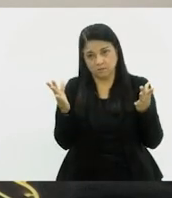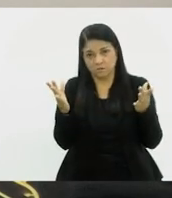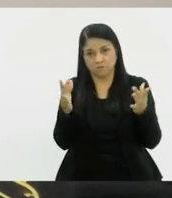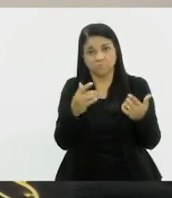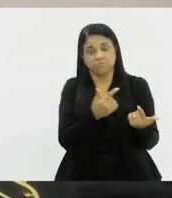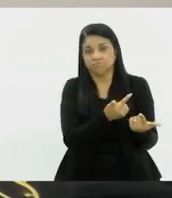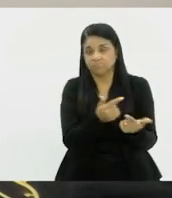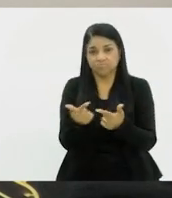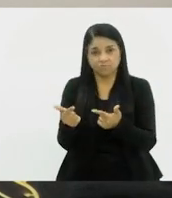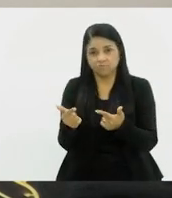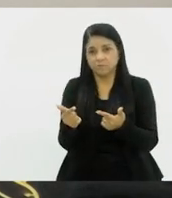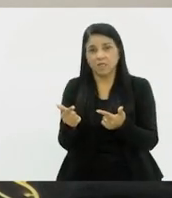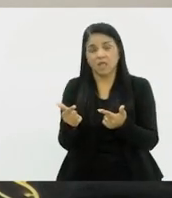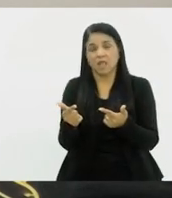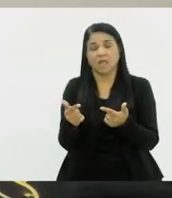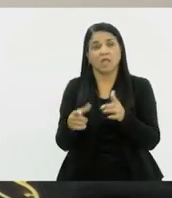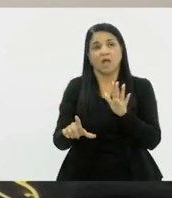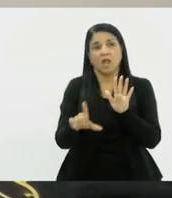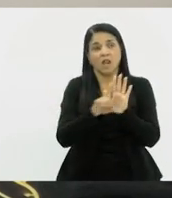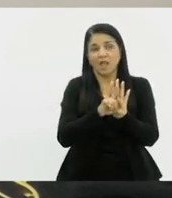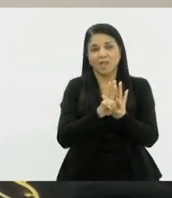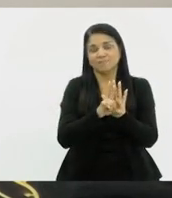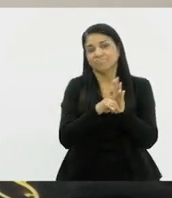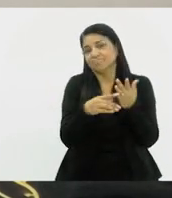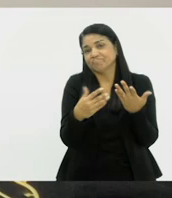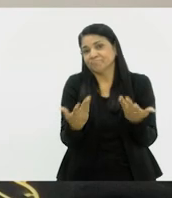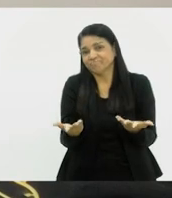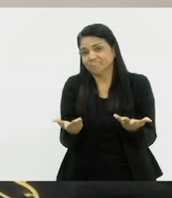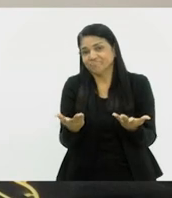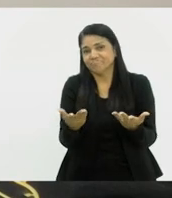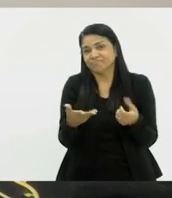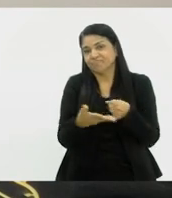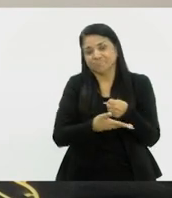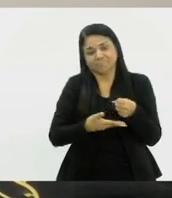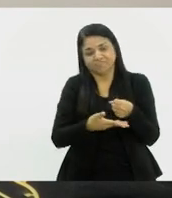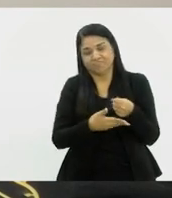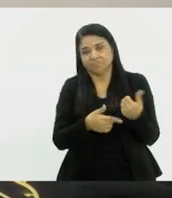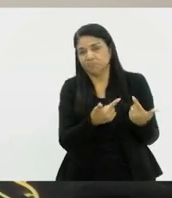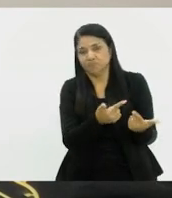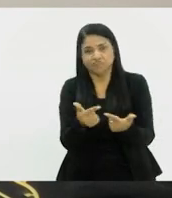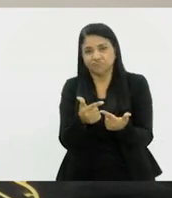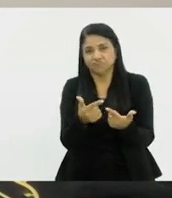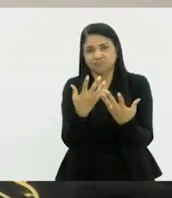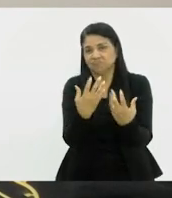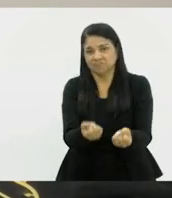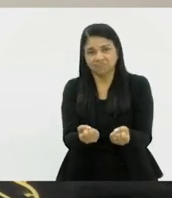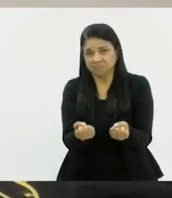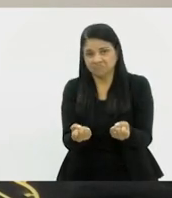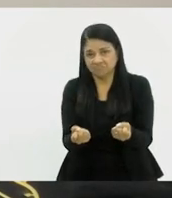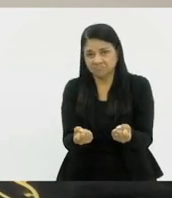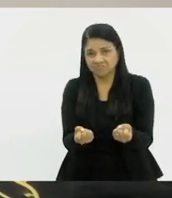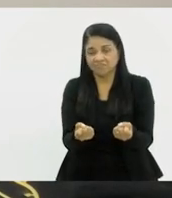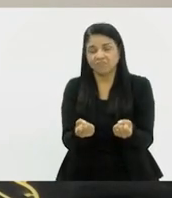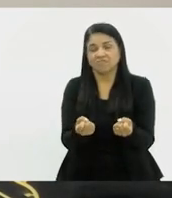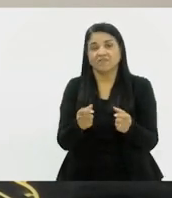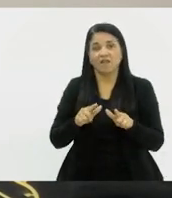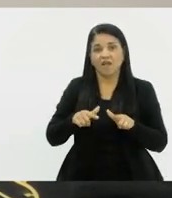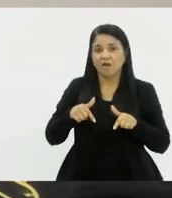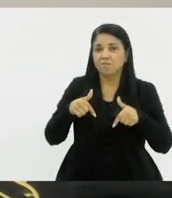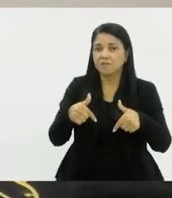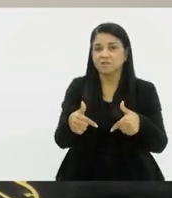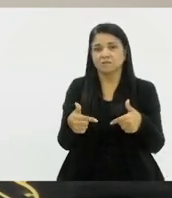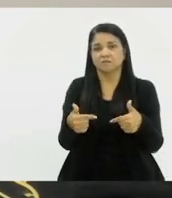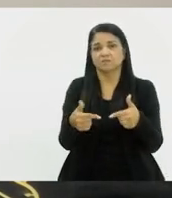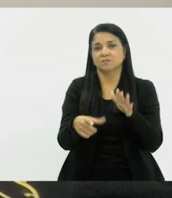eh o princípio da legalidade não vale não vale nenhum princípio eh de qualquer tipo de aplicação